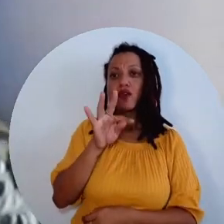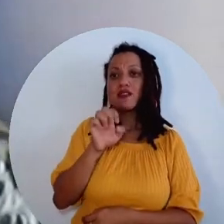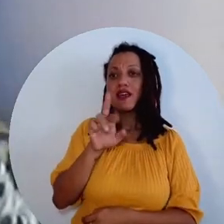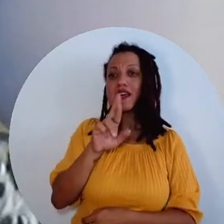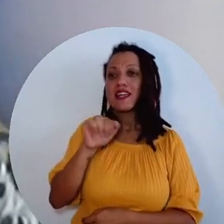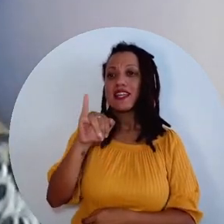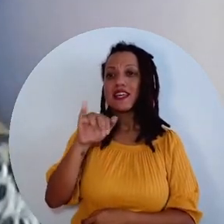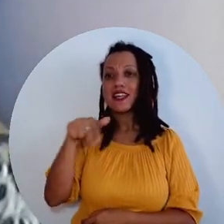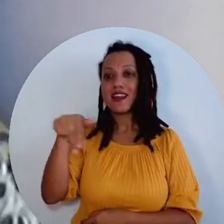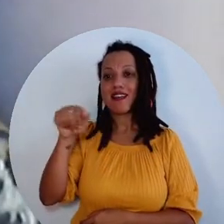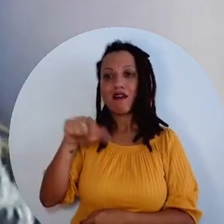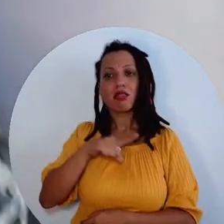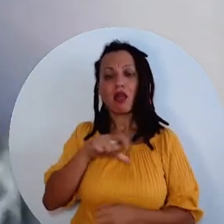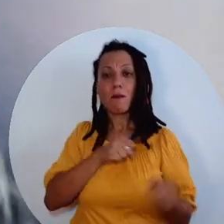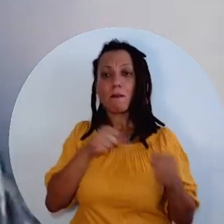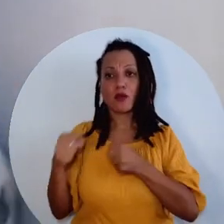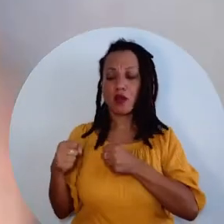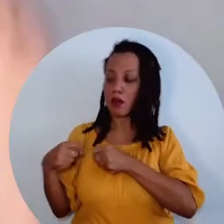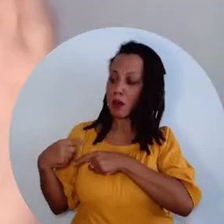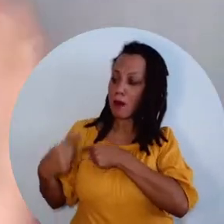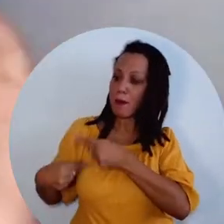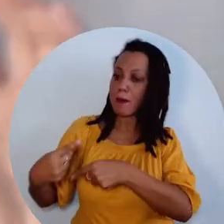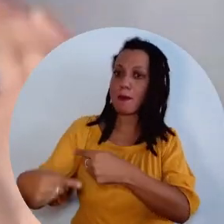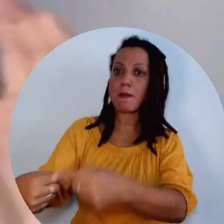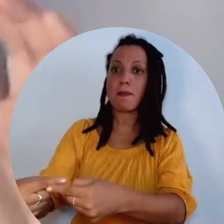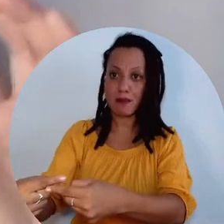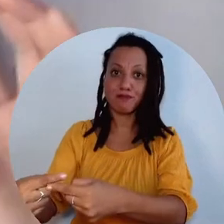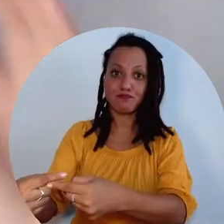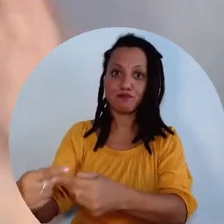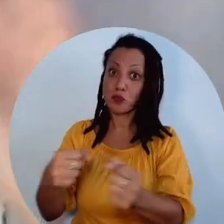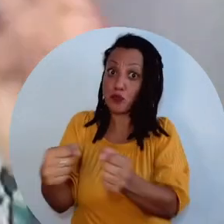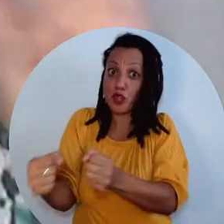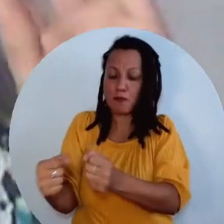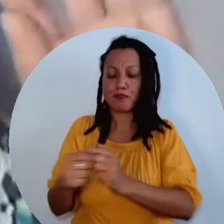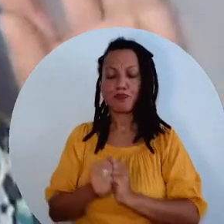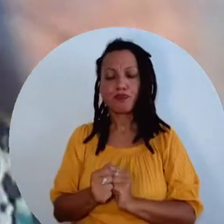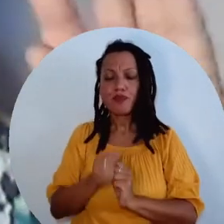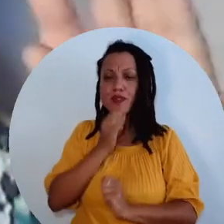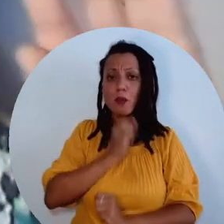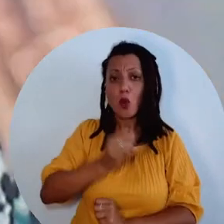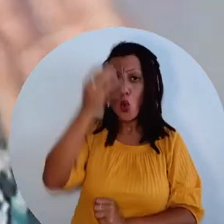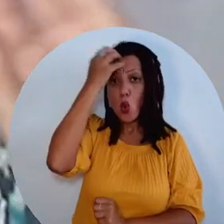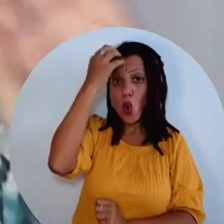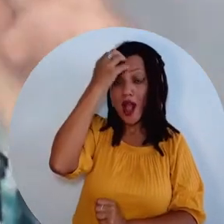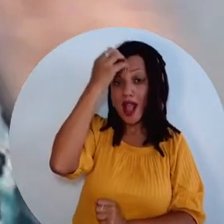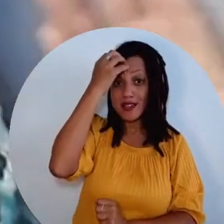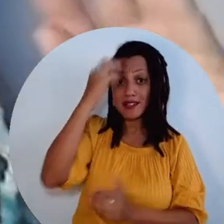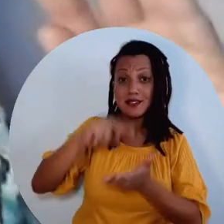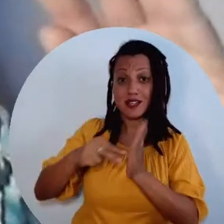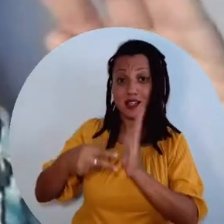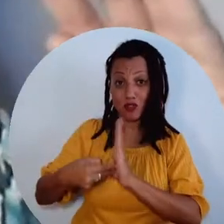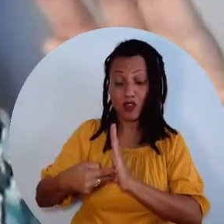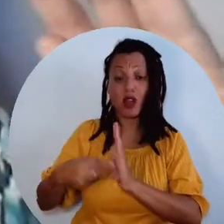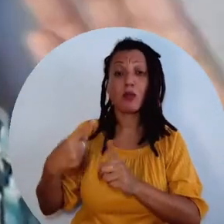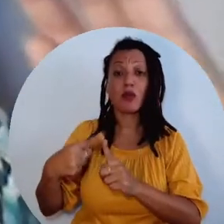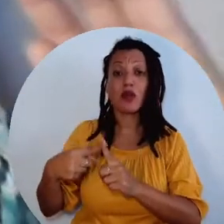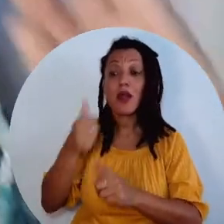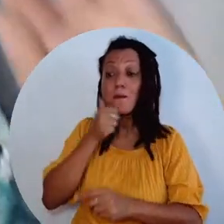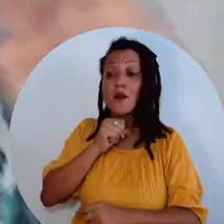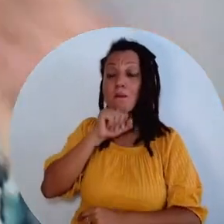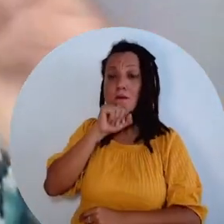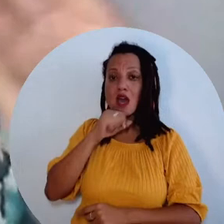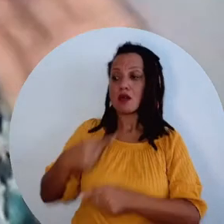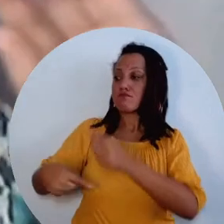são matrilineares. Então, quando um rei, né, e ele é rei porque ele vem de um útero real,